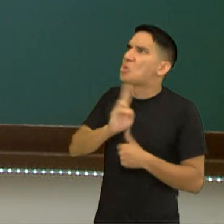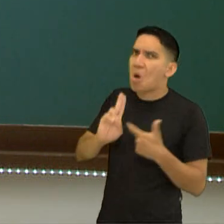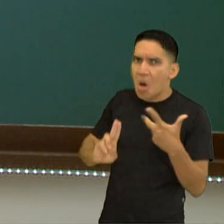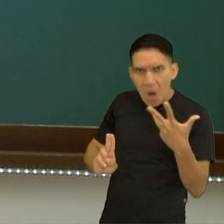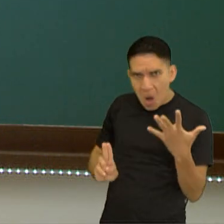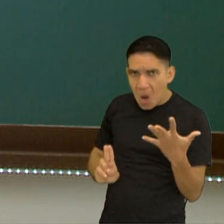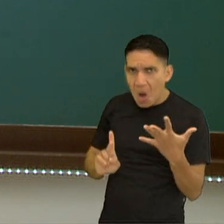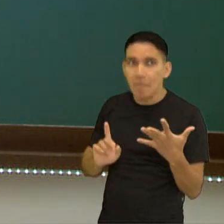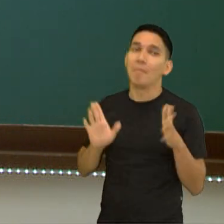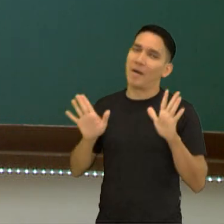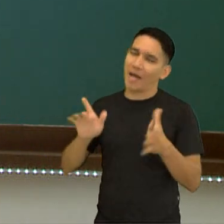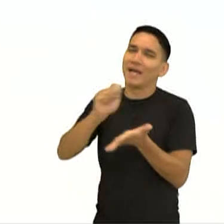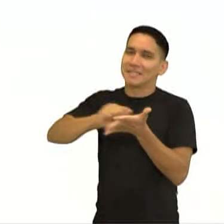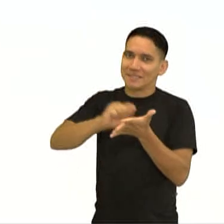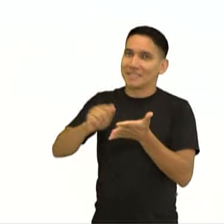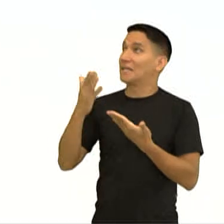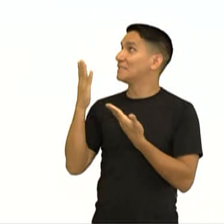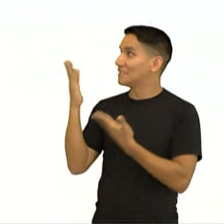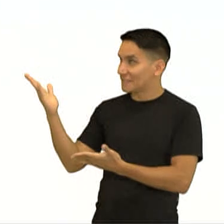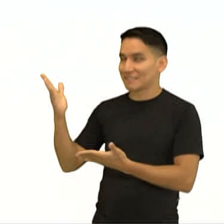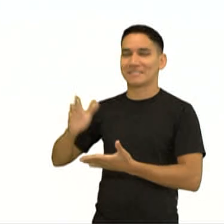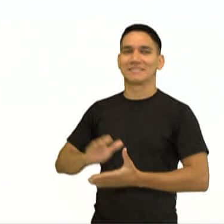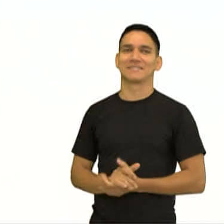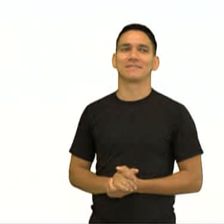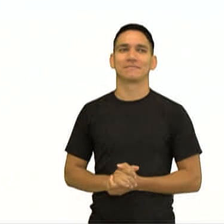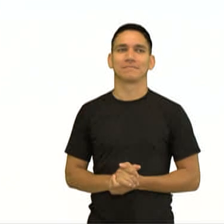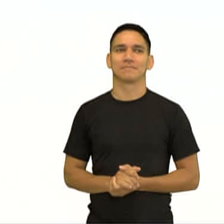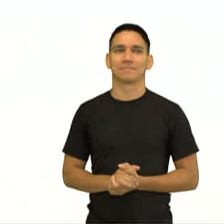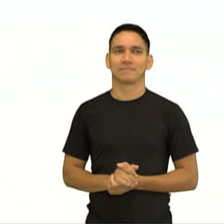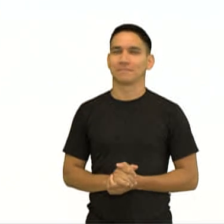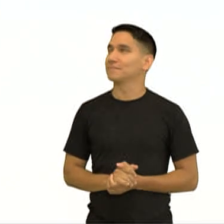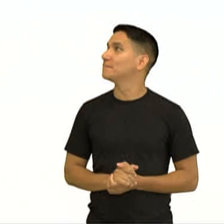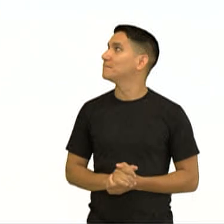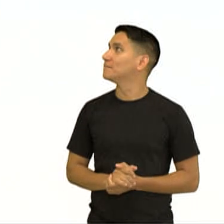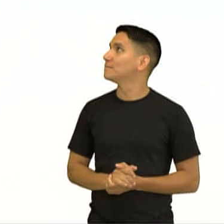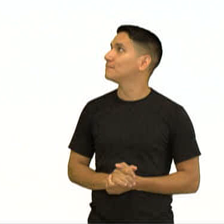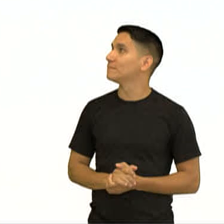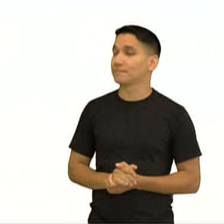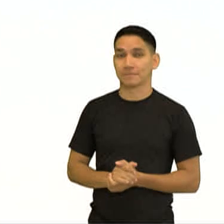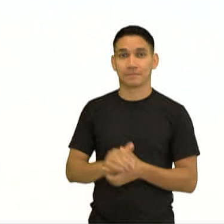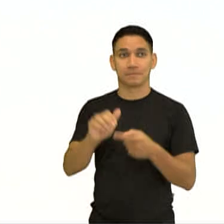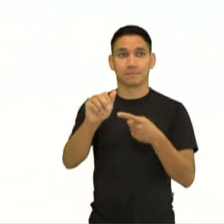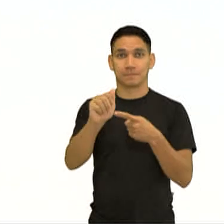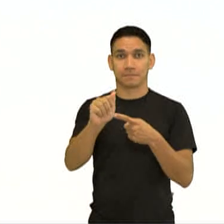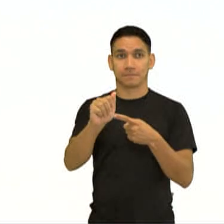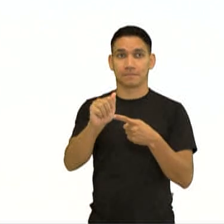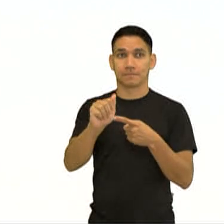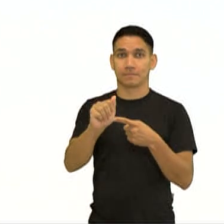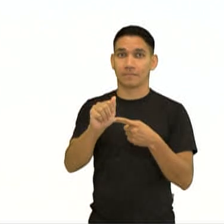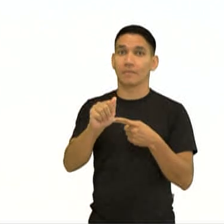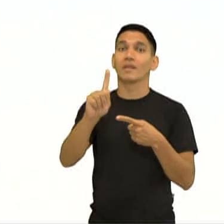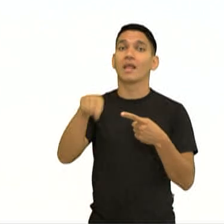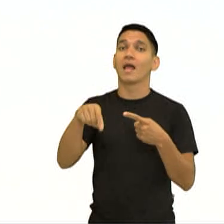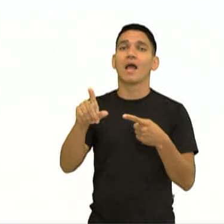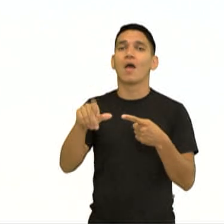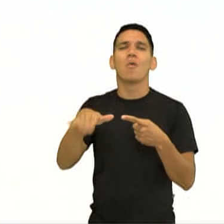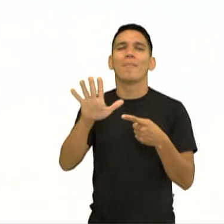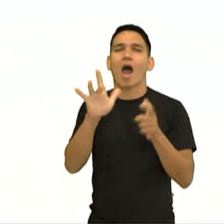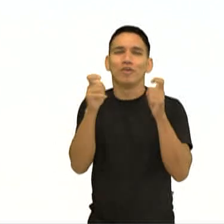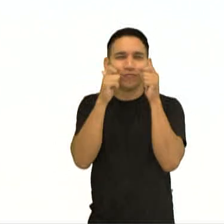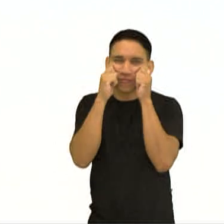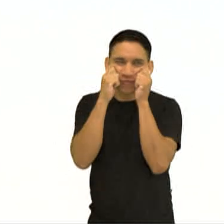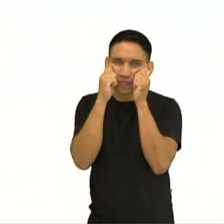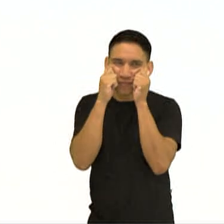tentar. Ying Ying is the cutest mascot. Então, o Ying Ying é o mascote mais